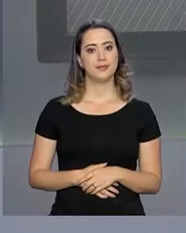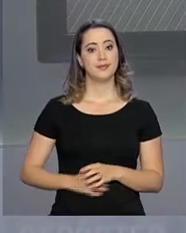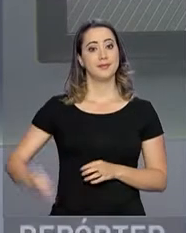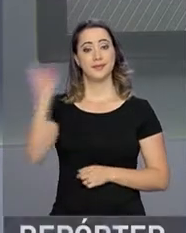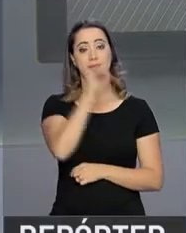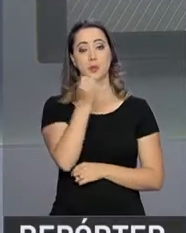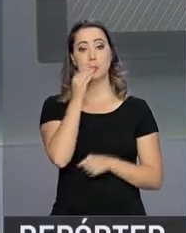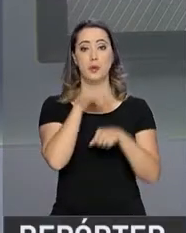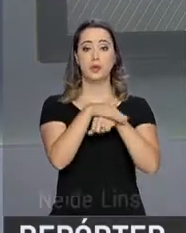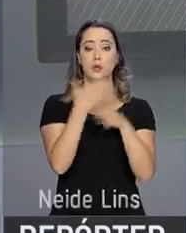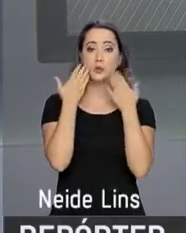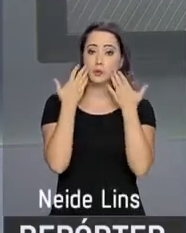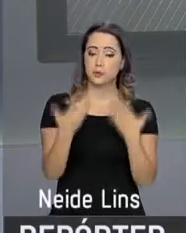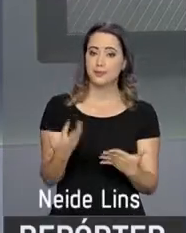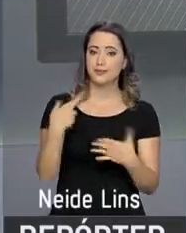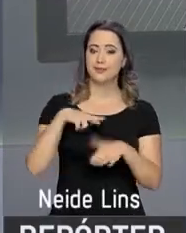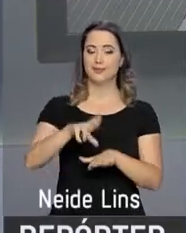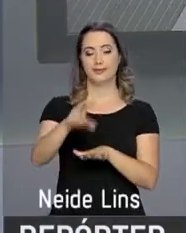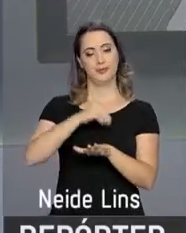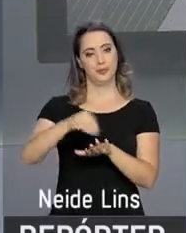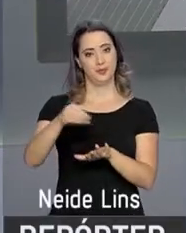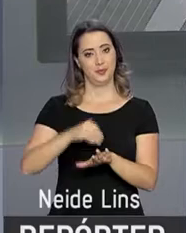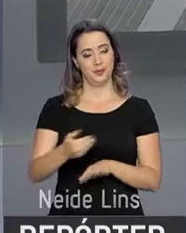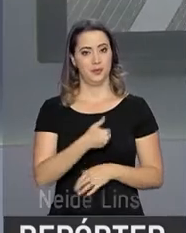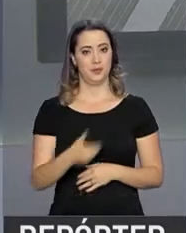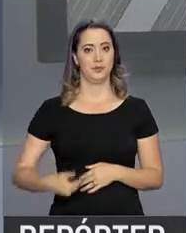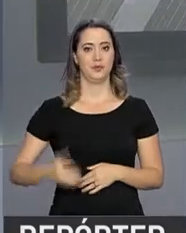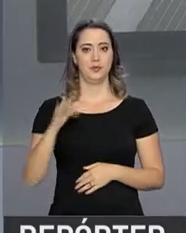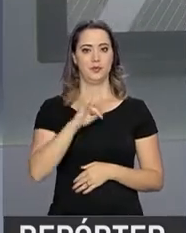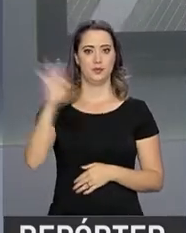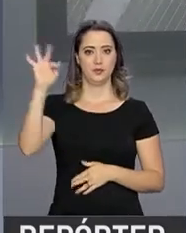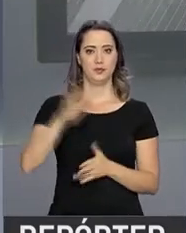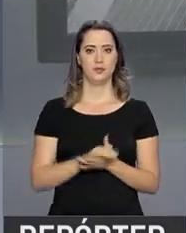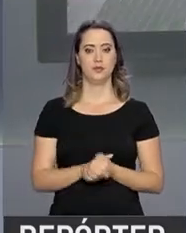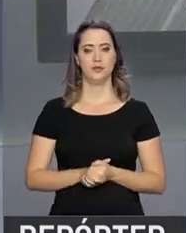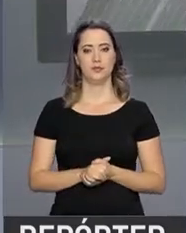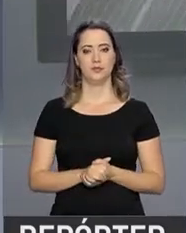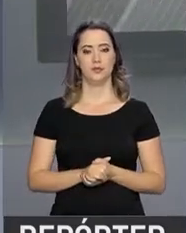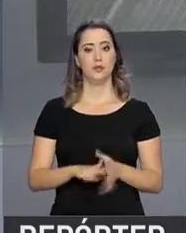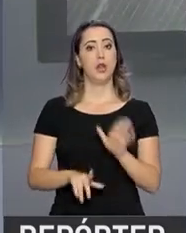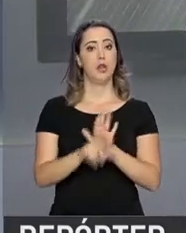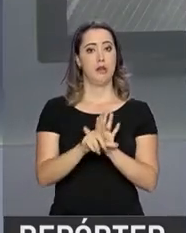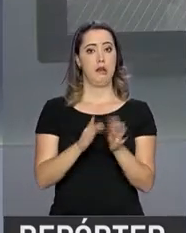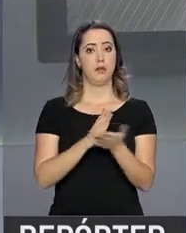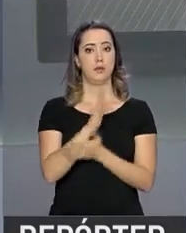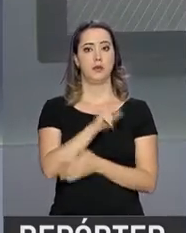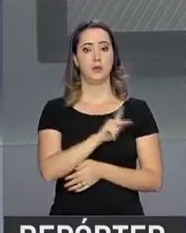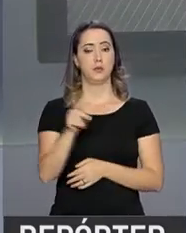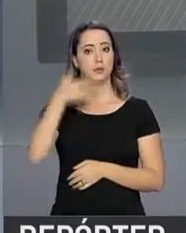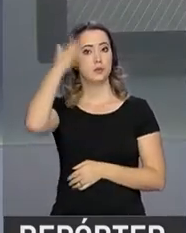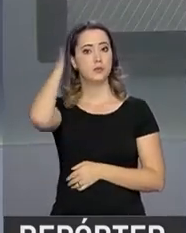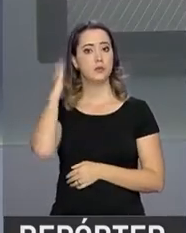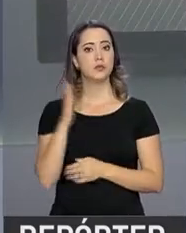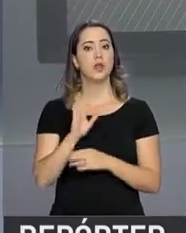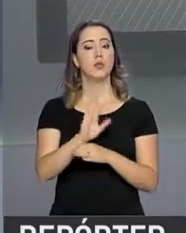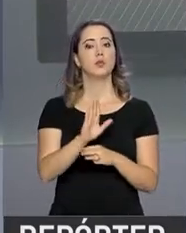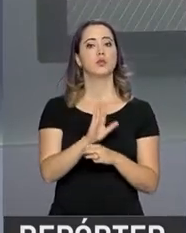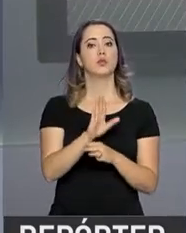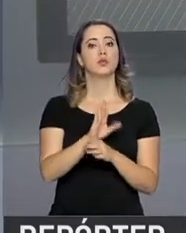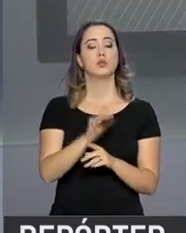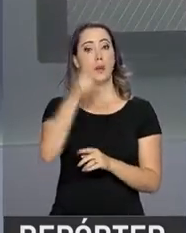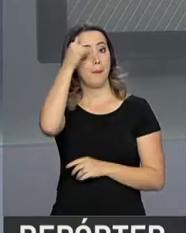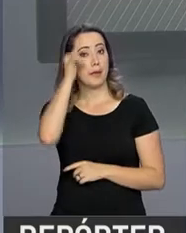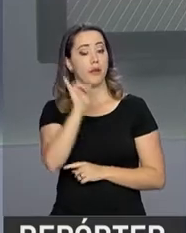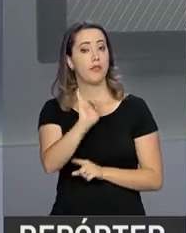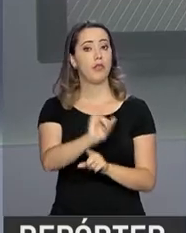Olá, boa noite. No ar o Repórter NBR com as notícias do governo federal. Uma lei sancionada pelo presidente Michel Temer vai